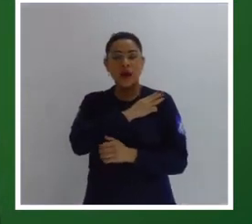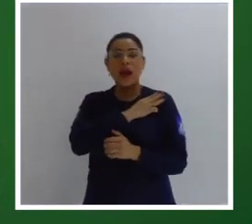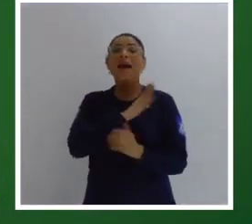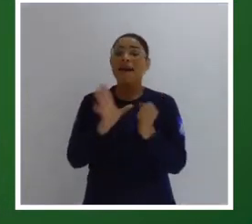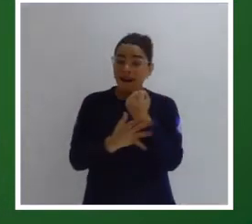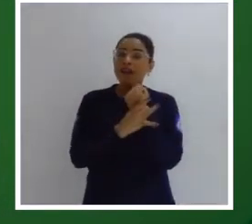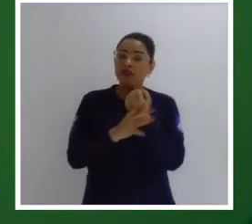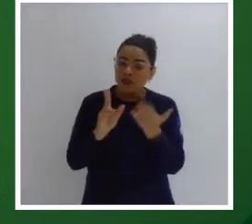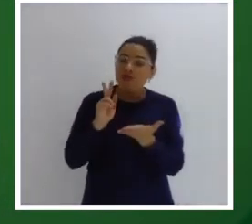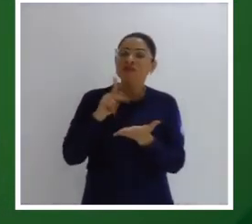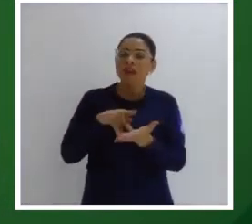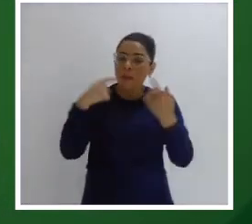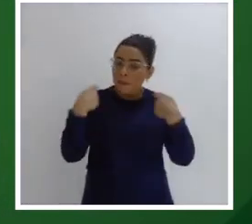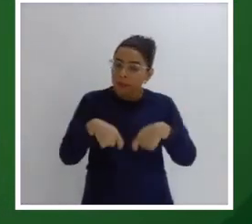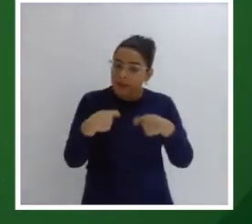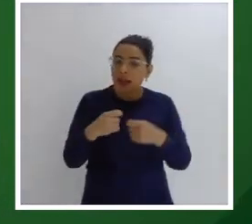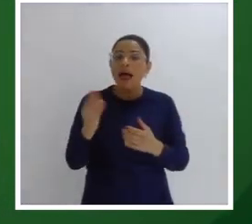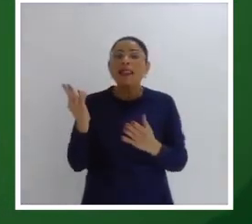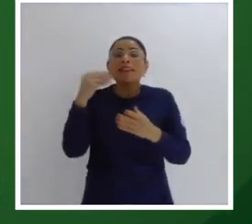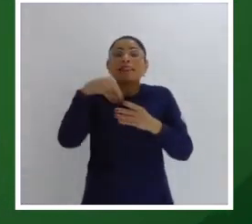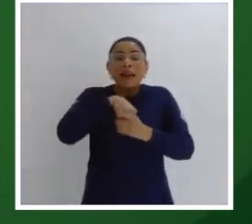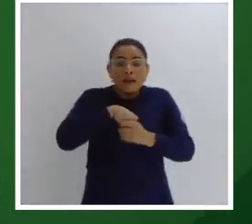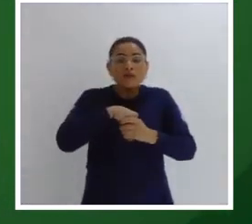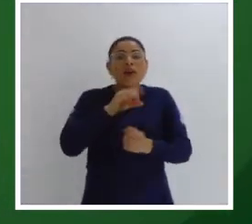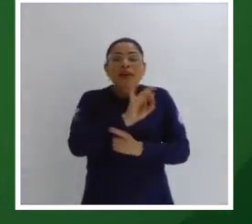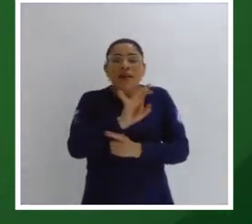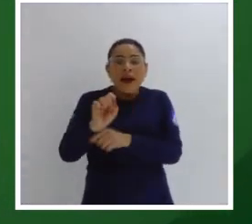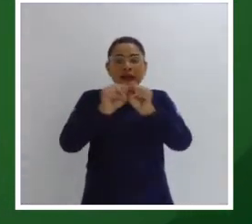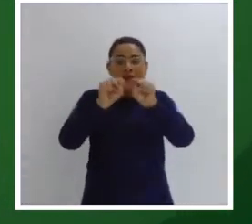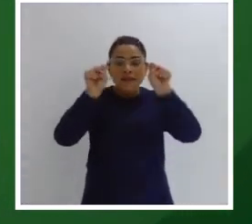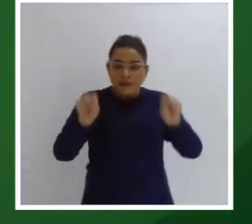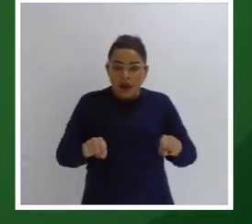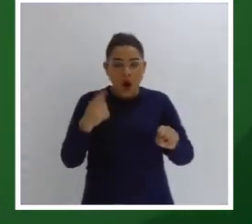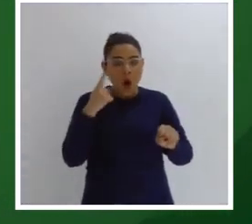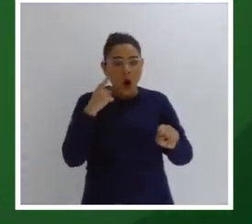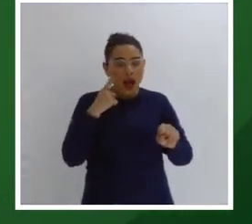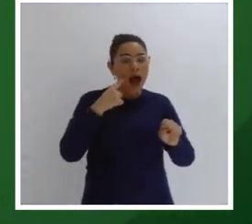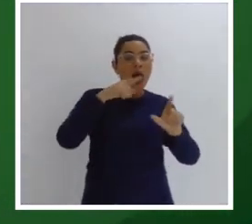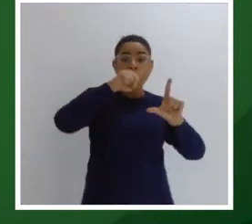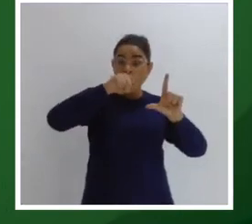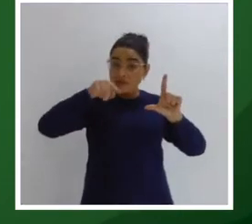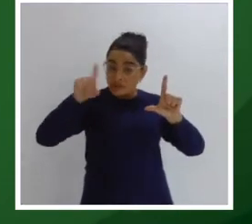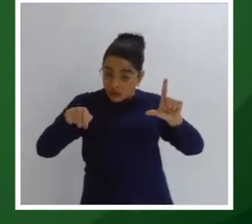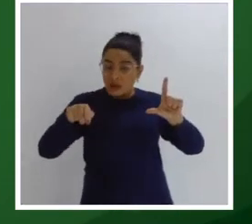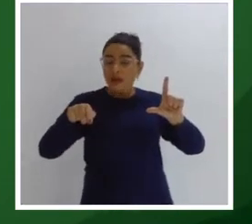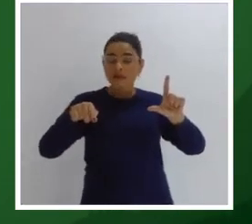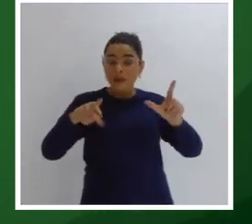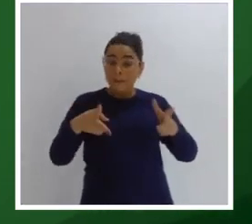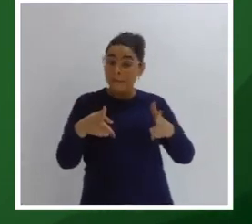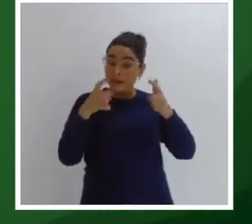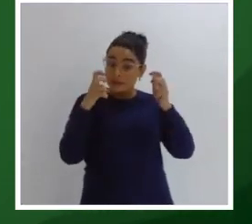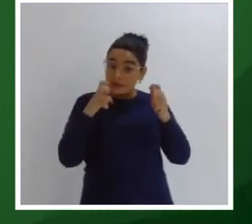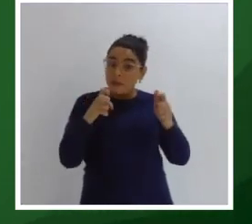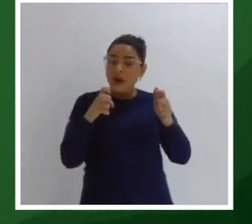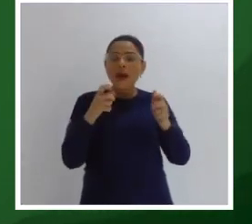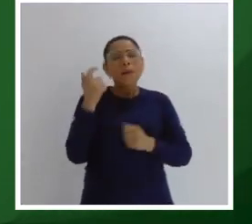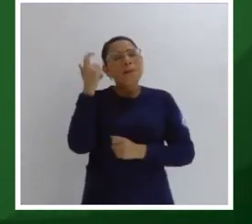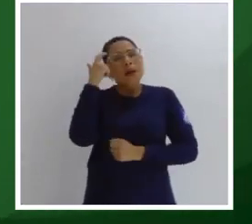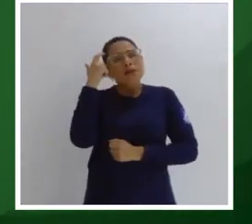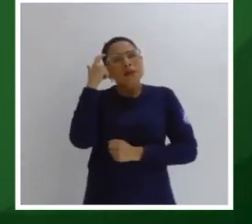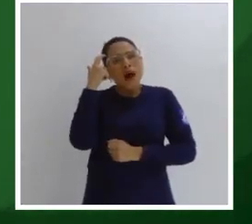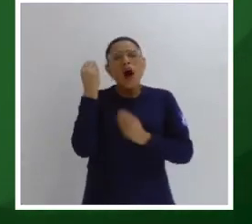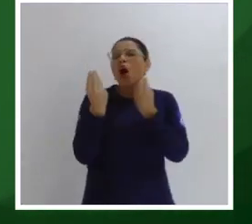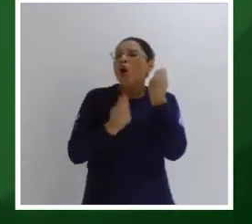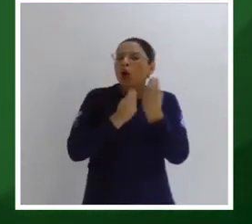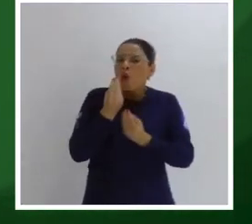a gente precisa dentro de cada sistema de ensino olhar para os teus dados e aí a gente pensar em traçar